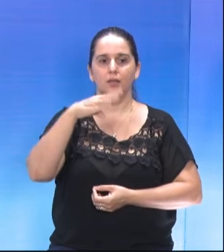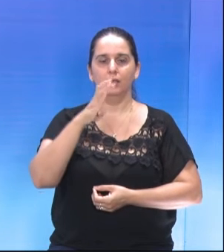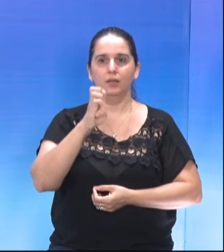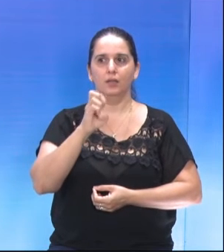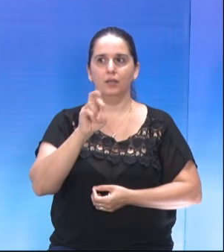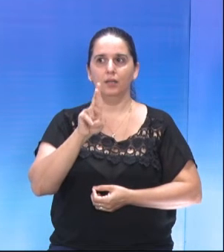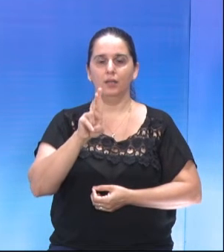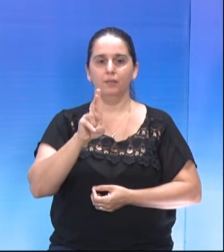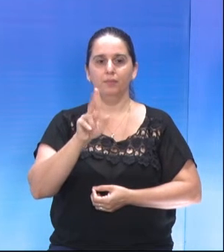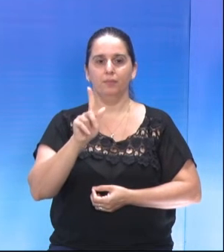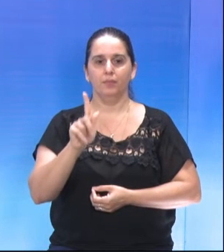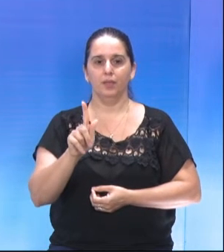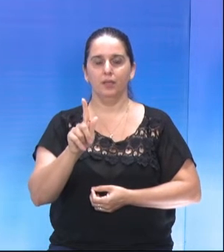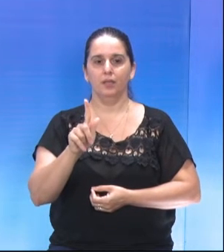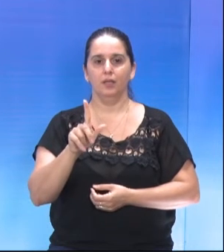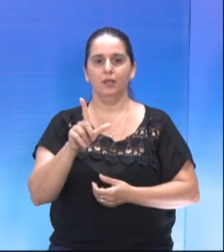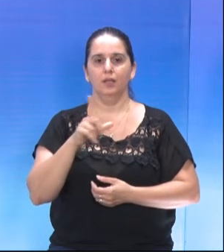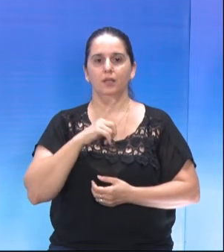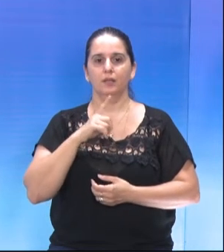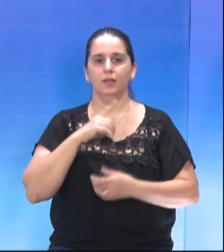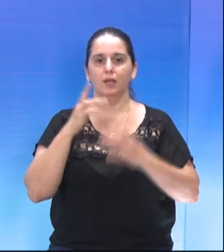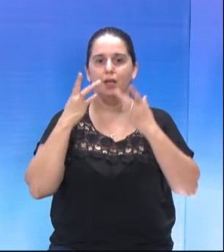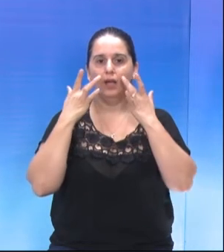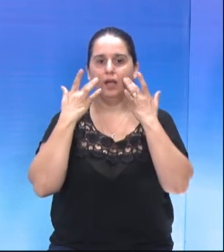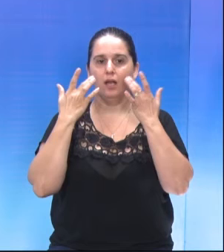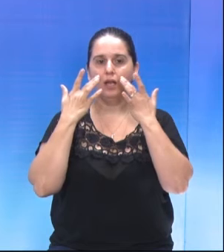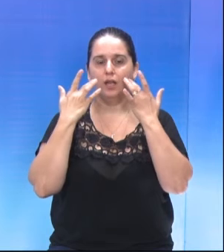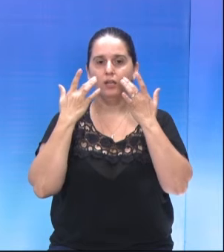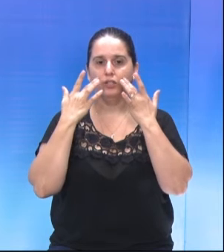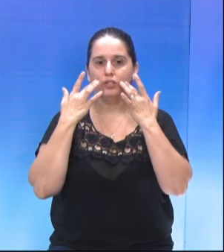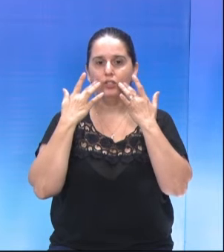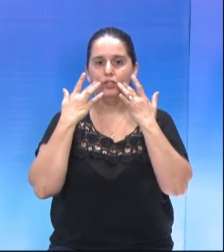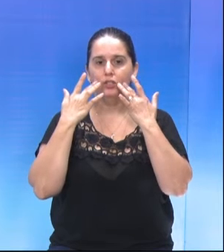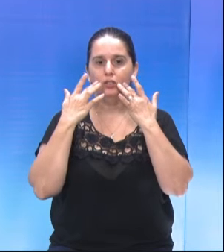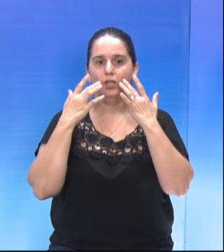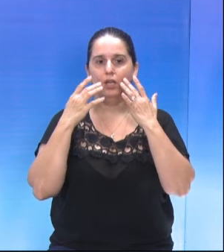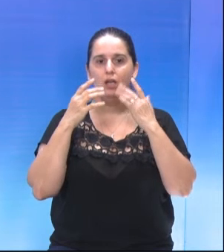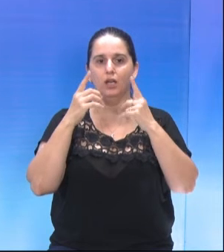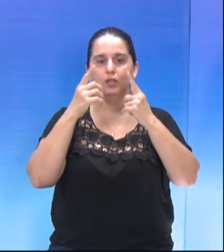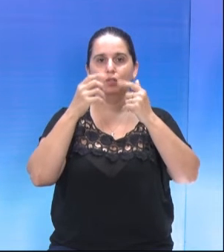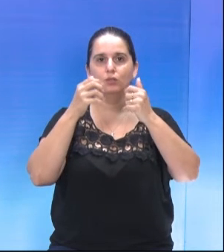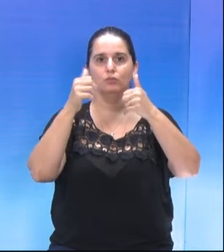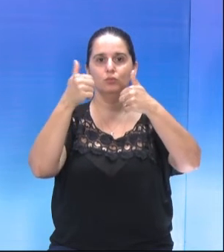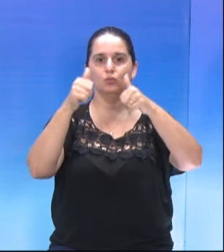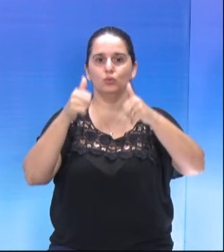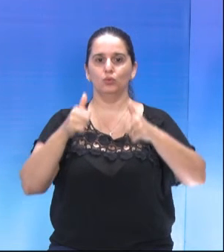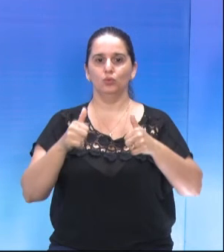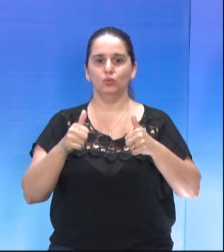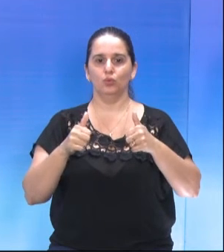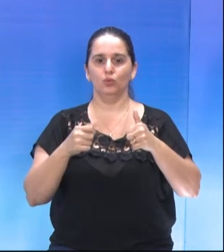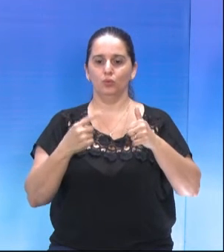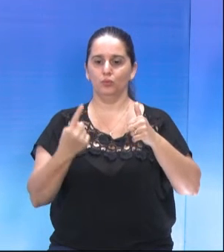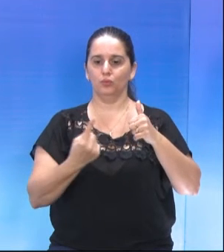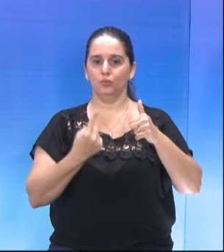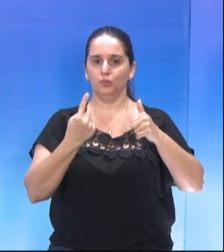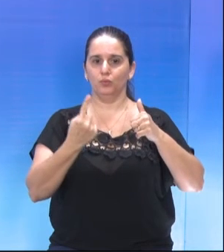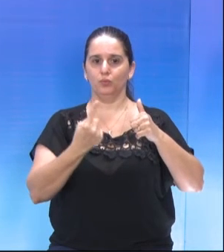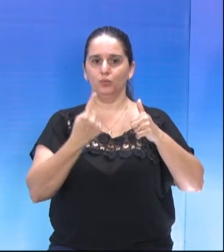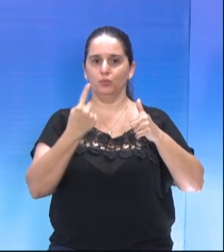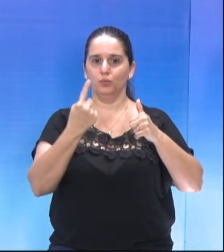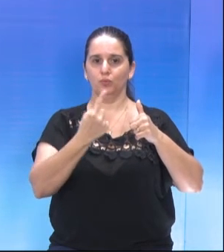também contemporânea, e tem como título a sua obra Estrutura Vertical Dupla. Essa